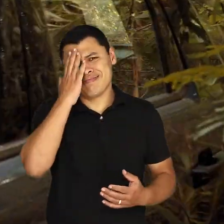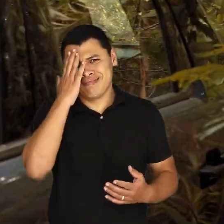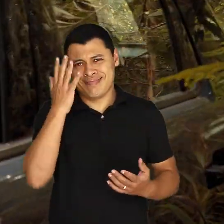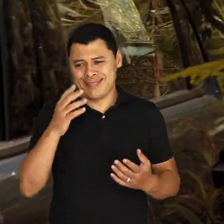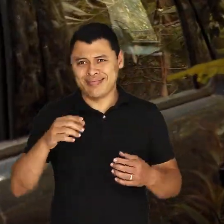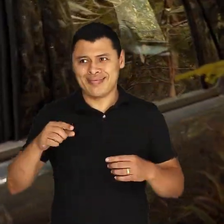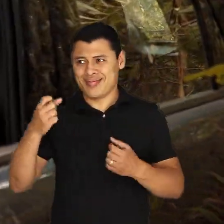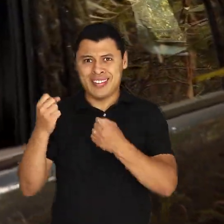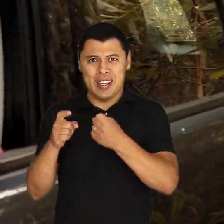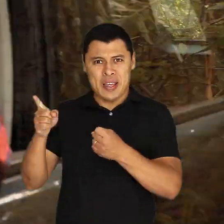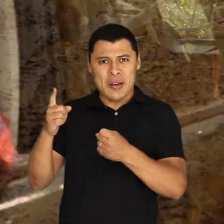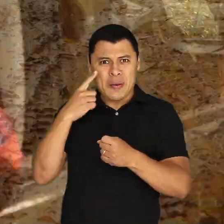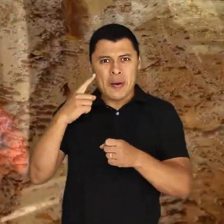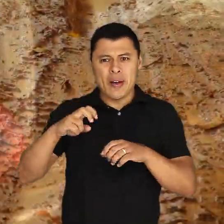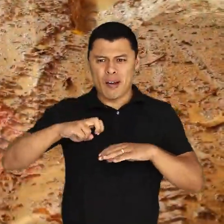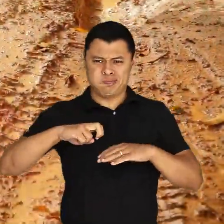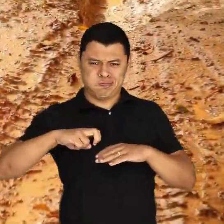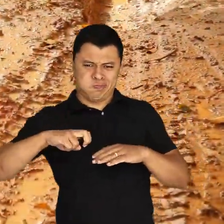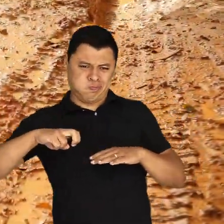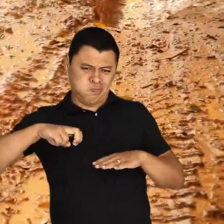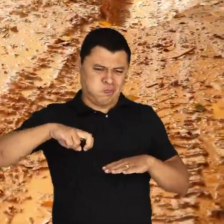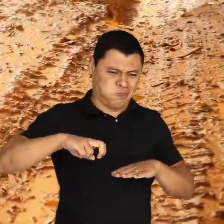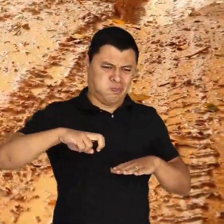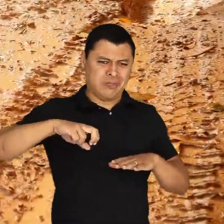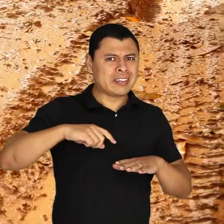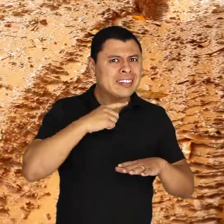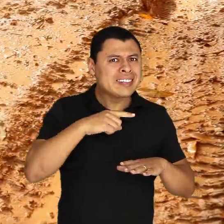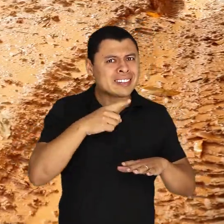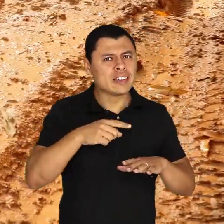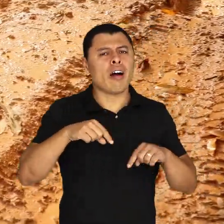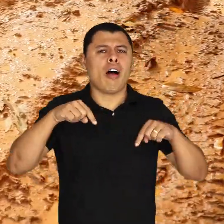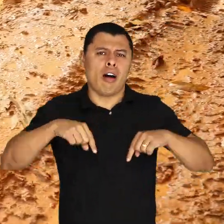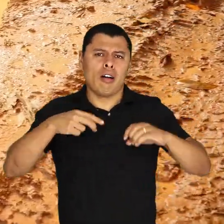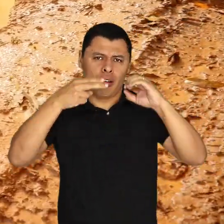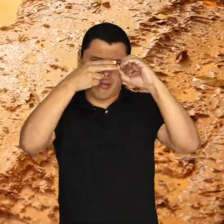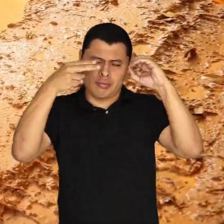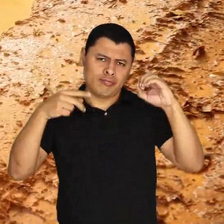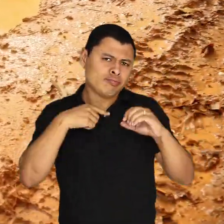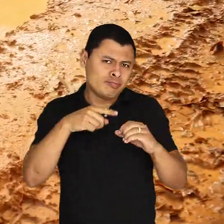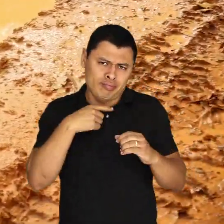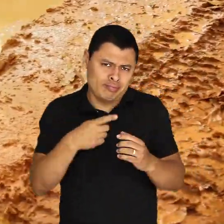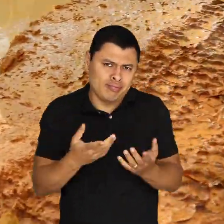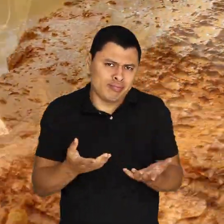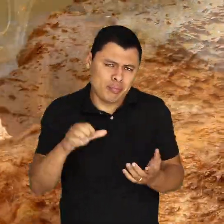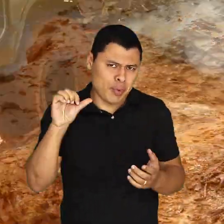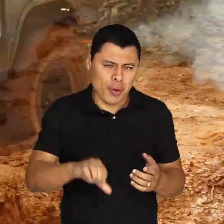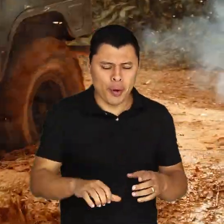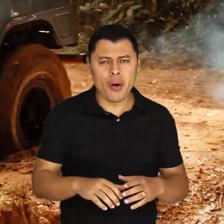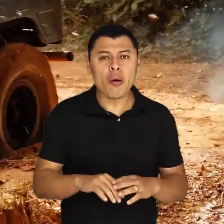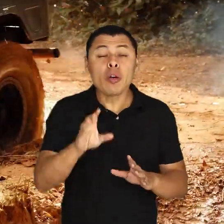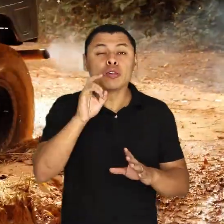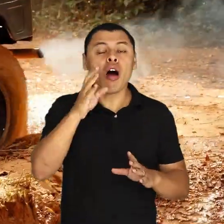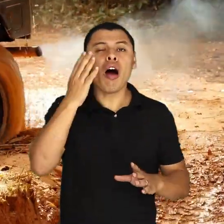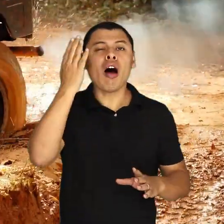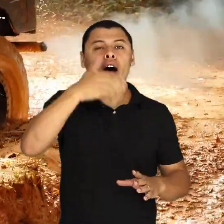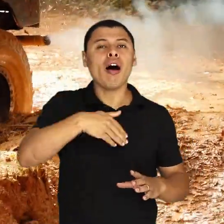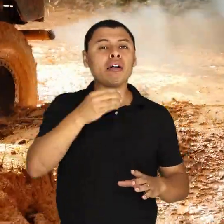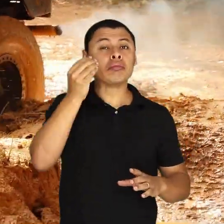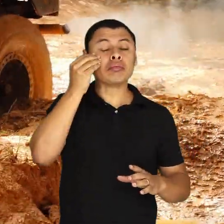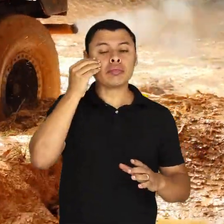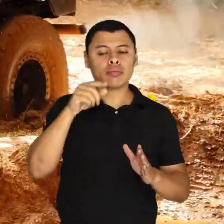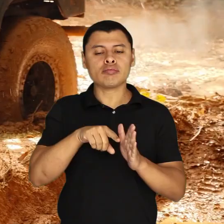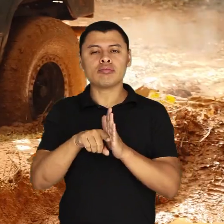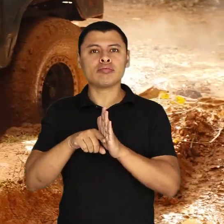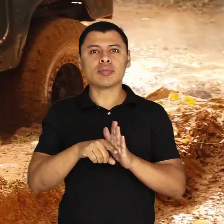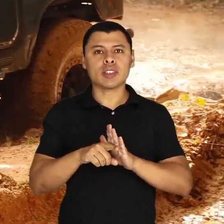É lógico que se nem esse Bandeirante passou, evidentemente essa era uma condição que o Bronco também não ia passar, né? Mas foi